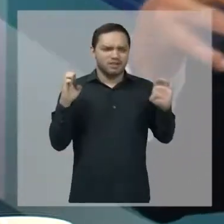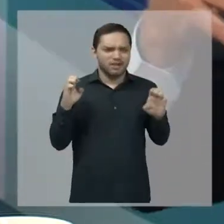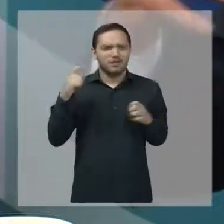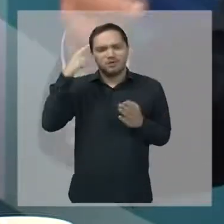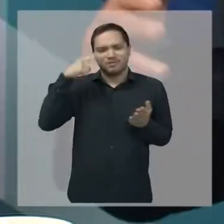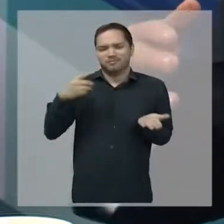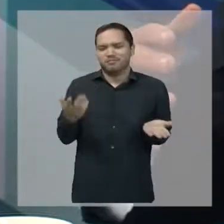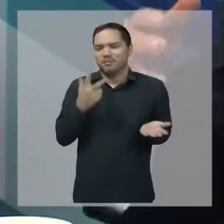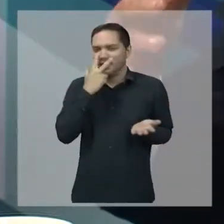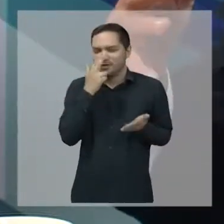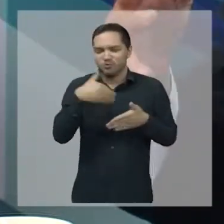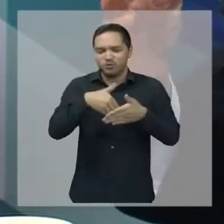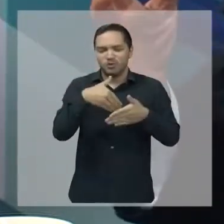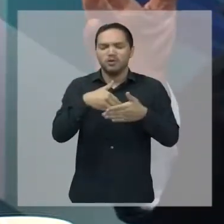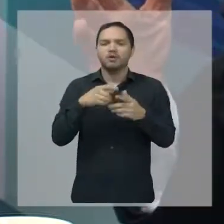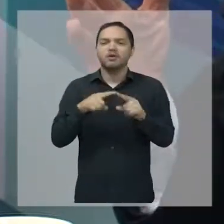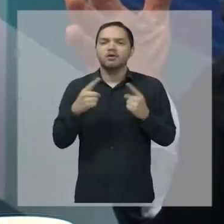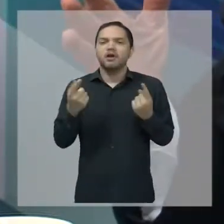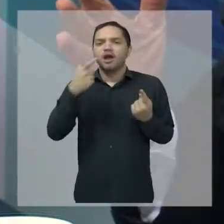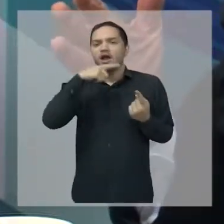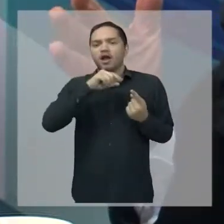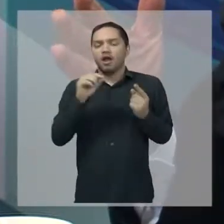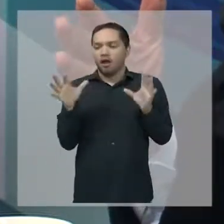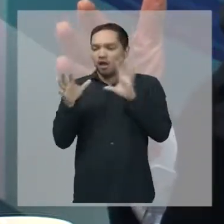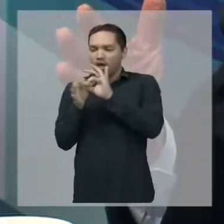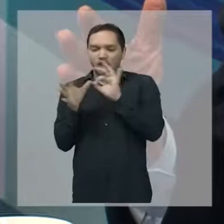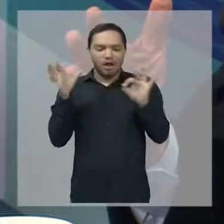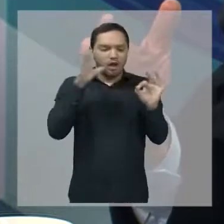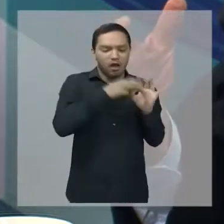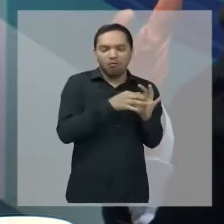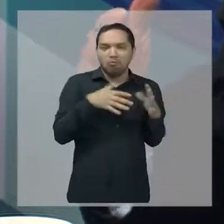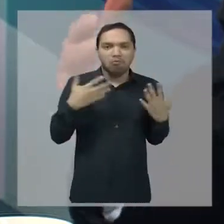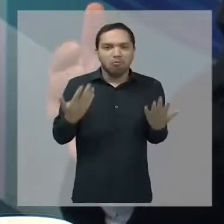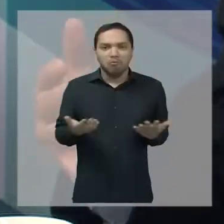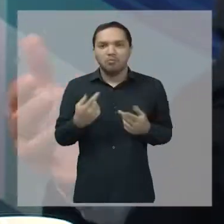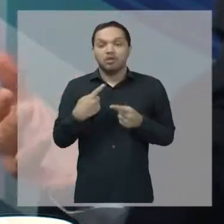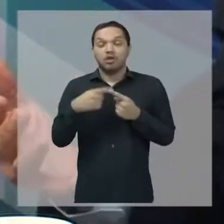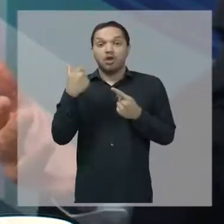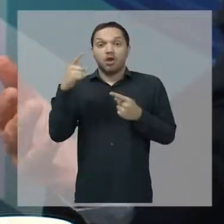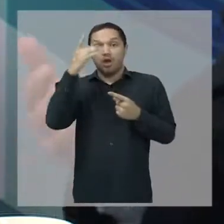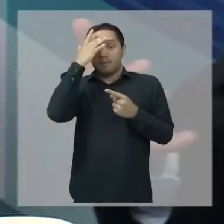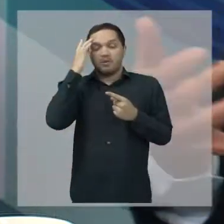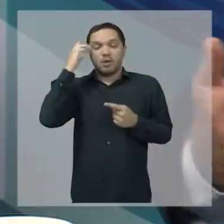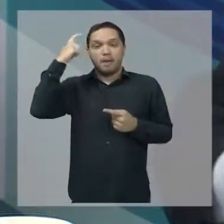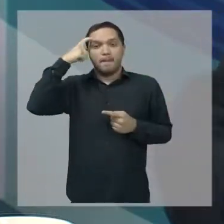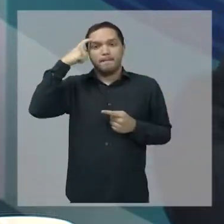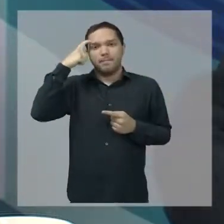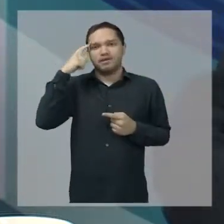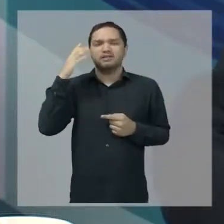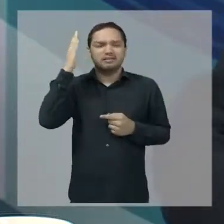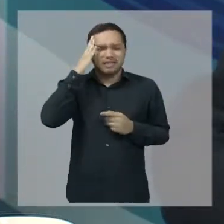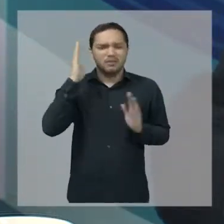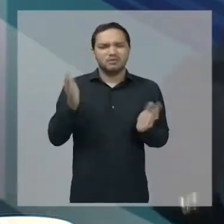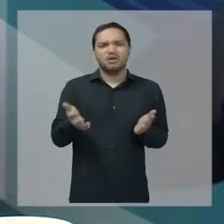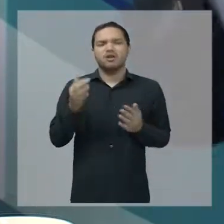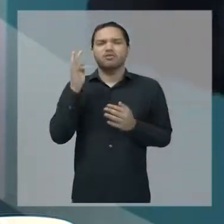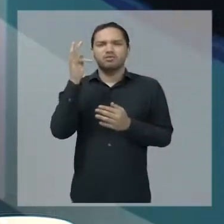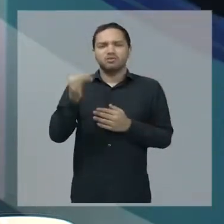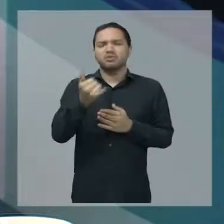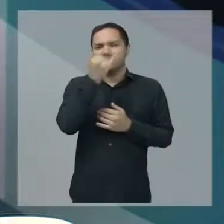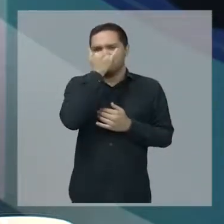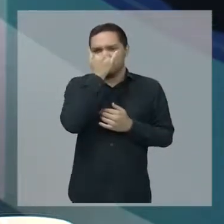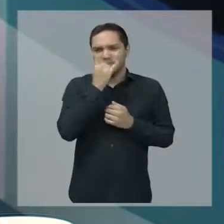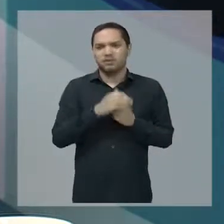direita, esquerda, certo? Pois bem, você não sabe a quem vai se atrelar, e outros que apostam de que não dê certo,